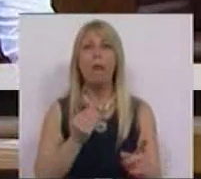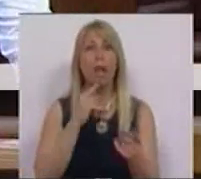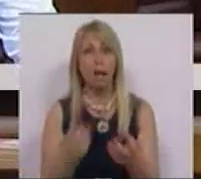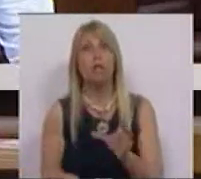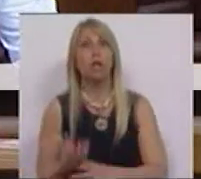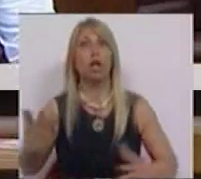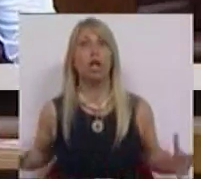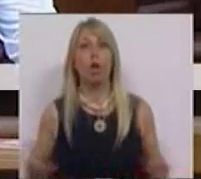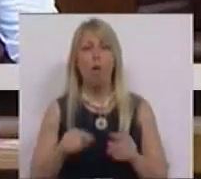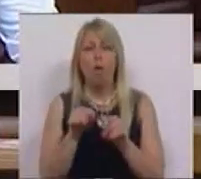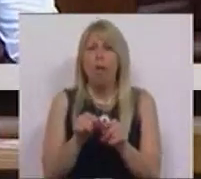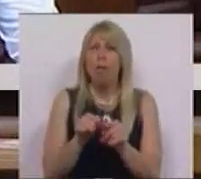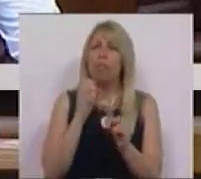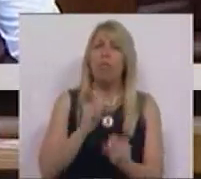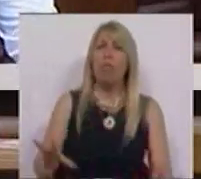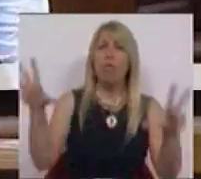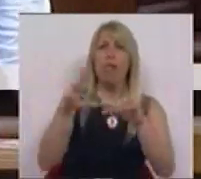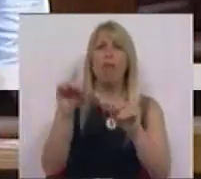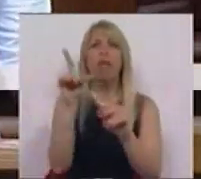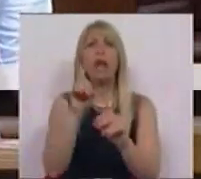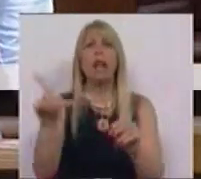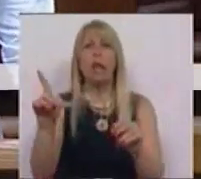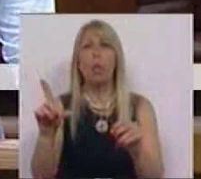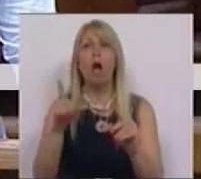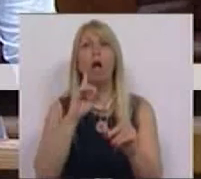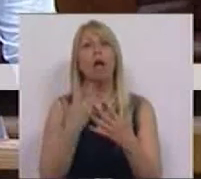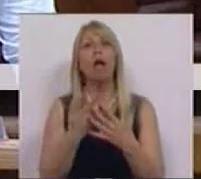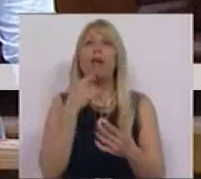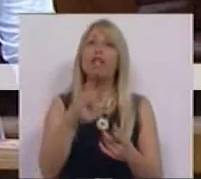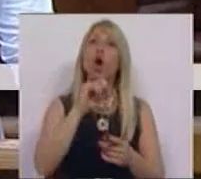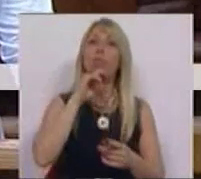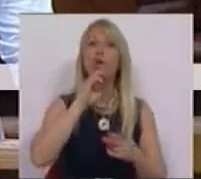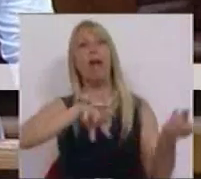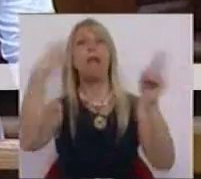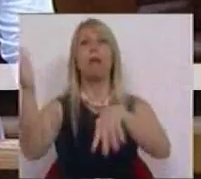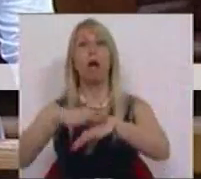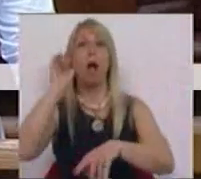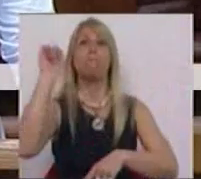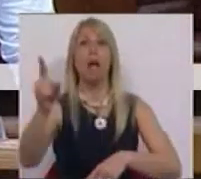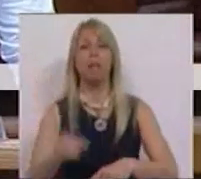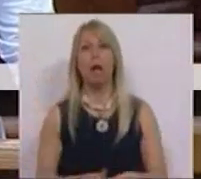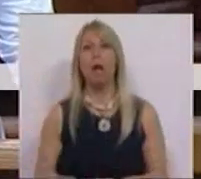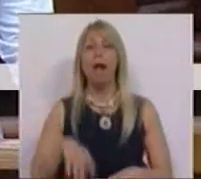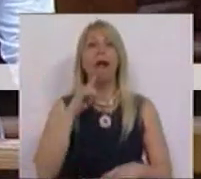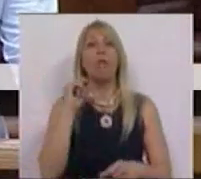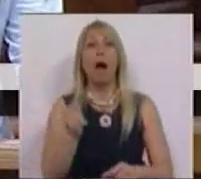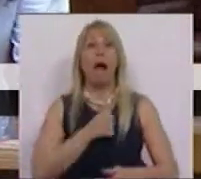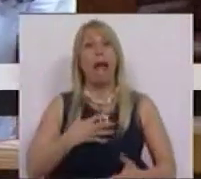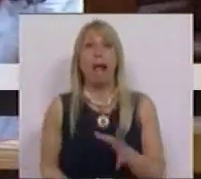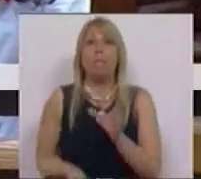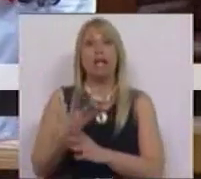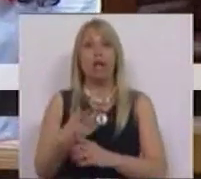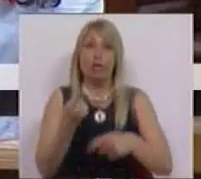de quem impõe a sua nova língua, chama oportunidade à imigração forçada, empreendedorismo à venda de pipocas, requalificação